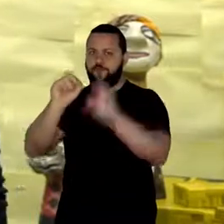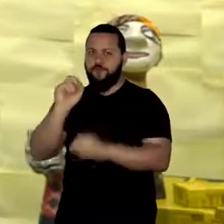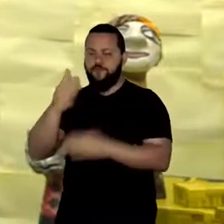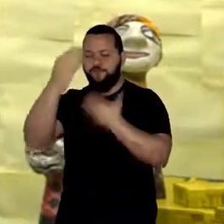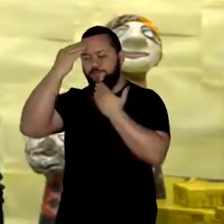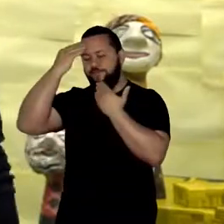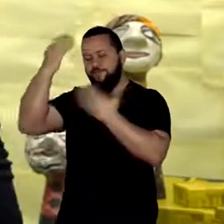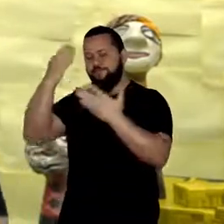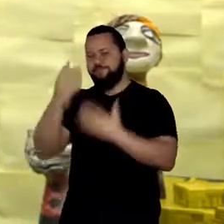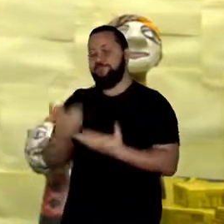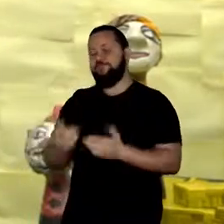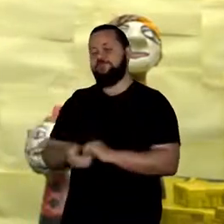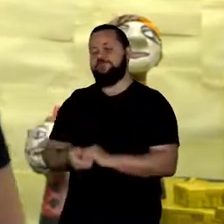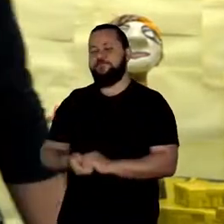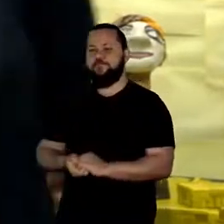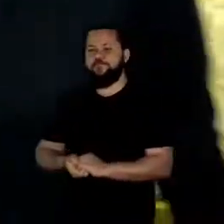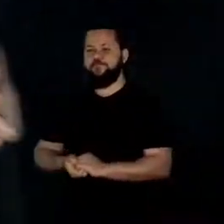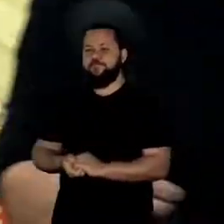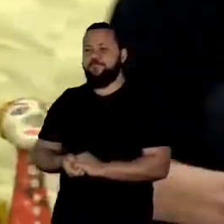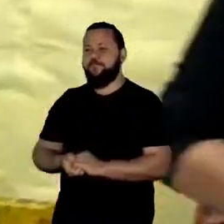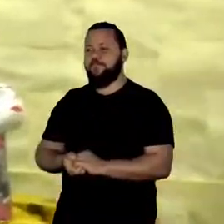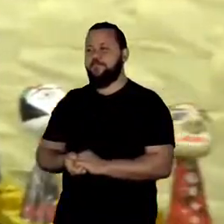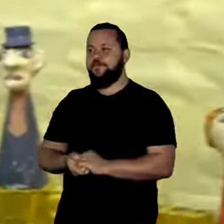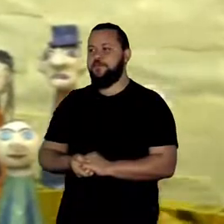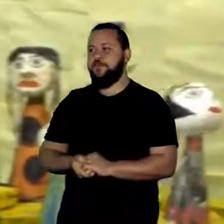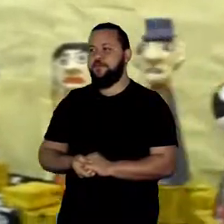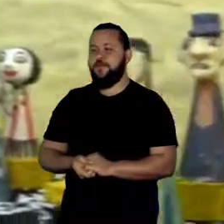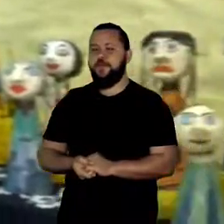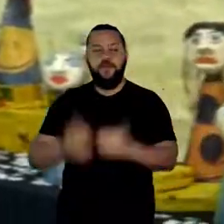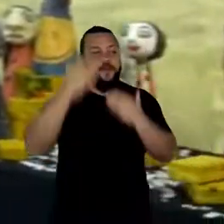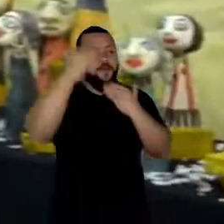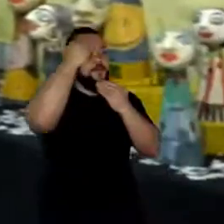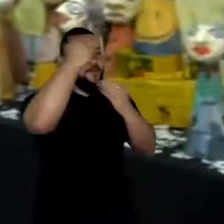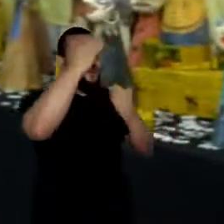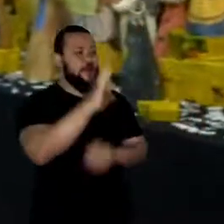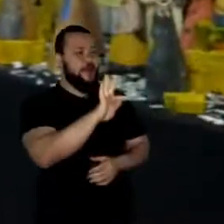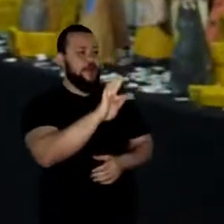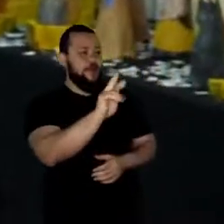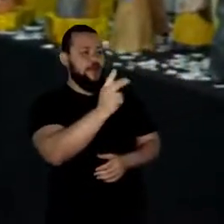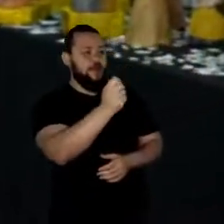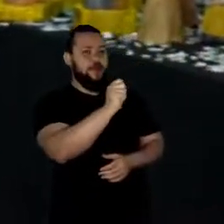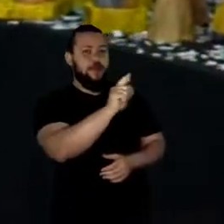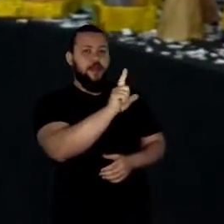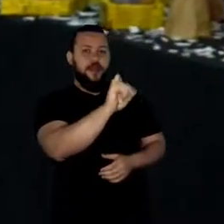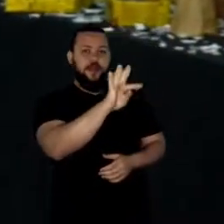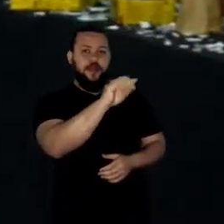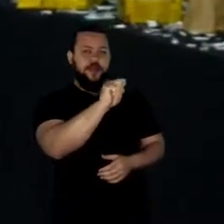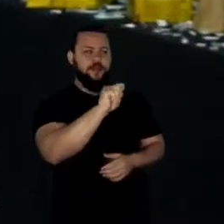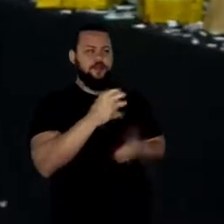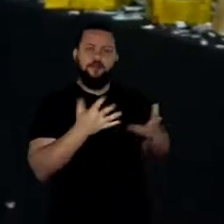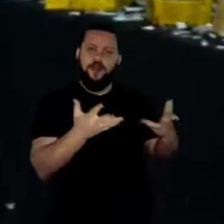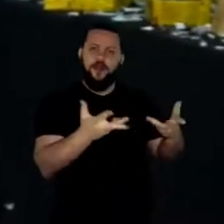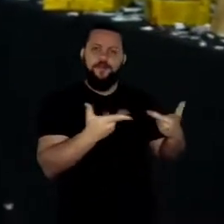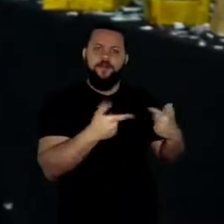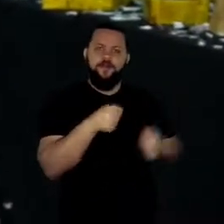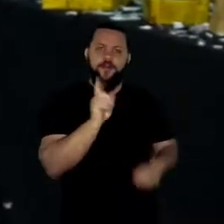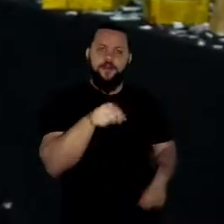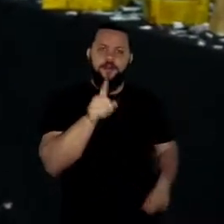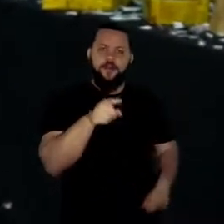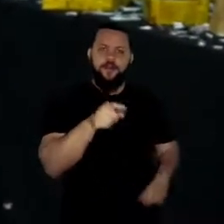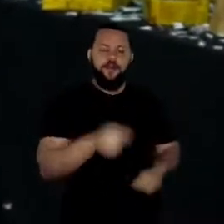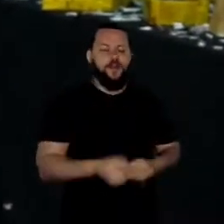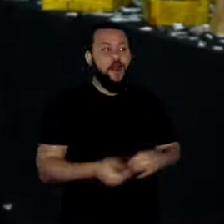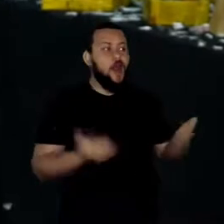todas e todos um ótimo festival. Obrigada. Obrigada, Thalita. Que maravilha, hein? E agora